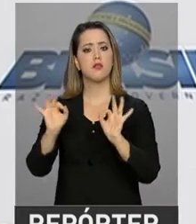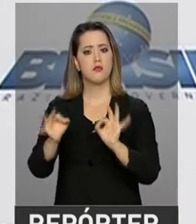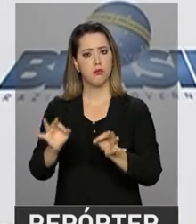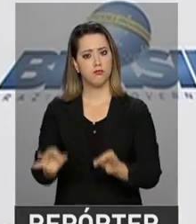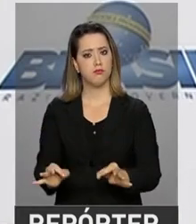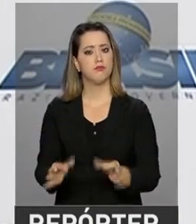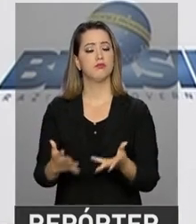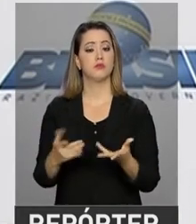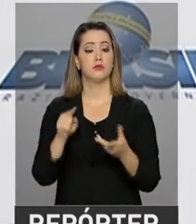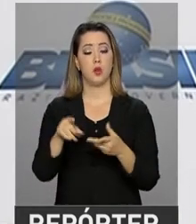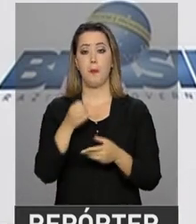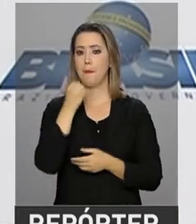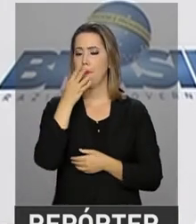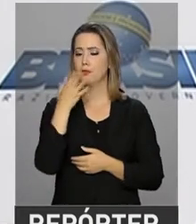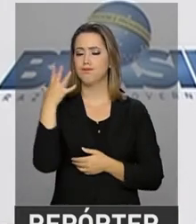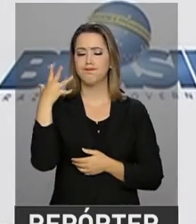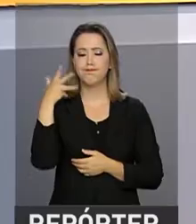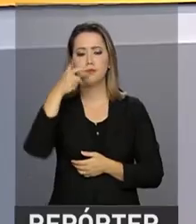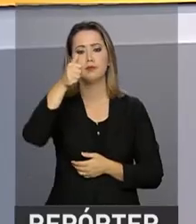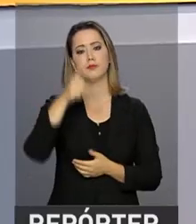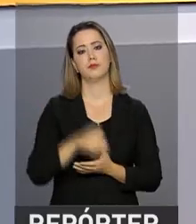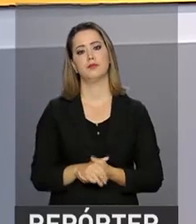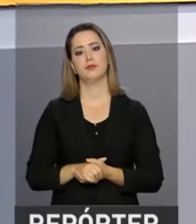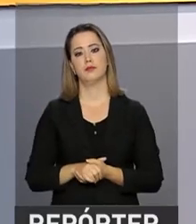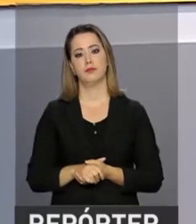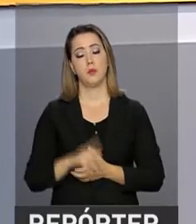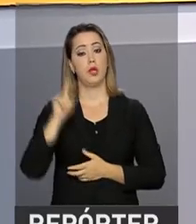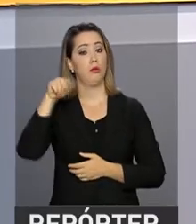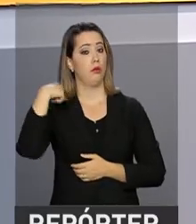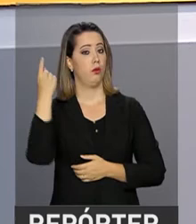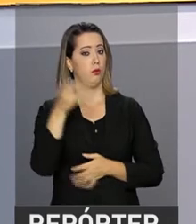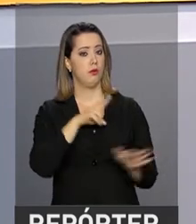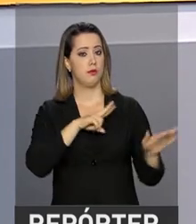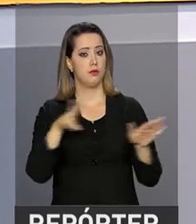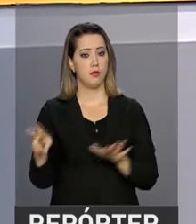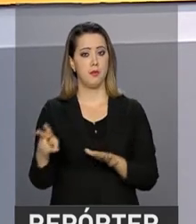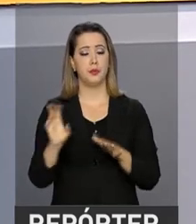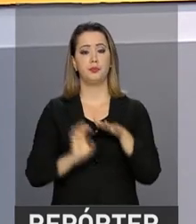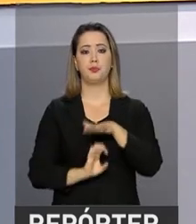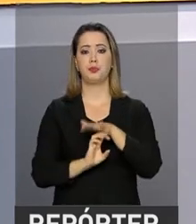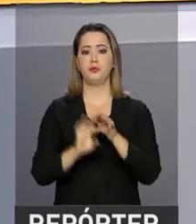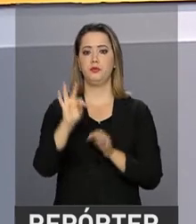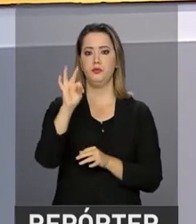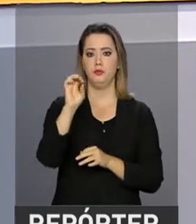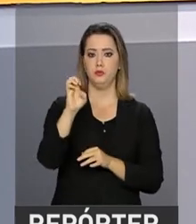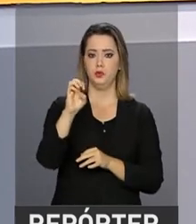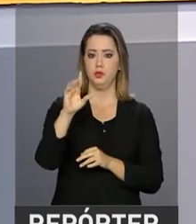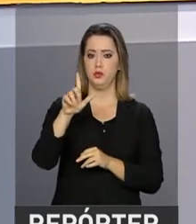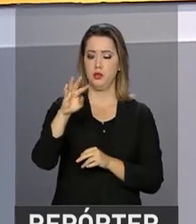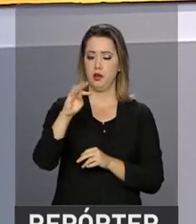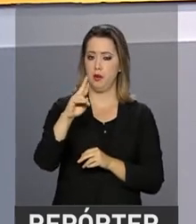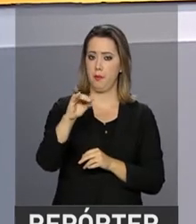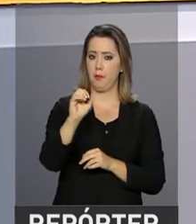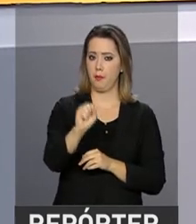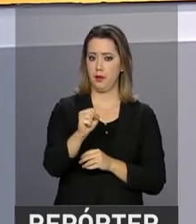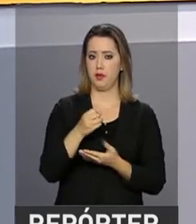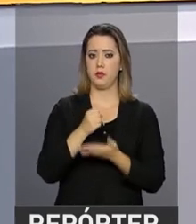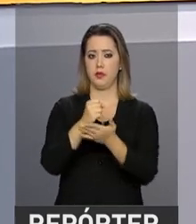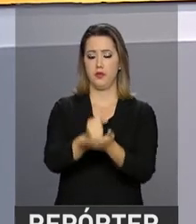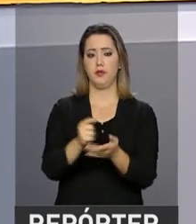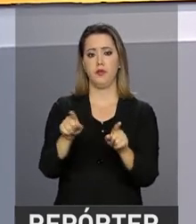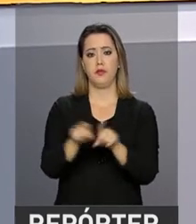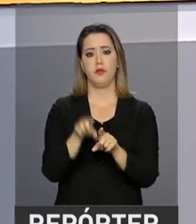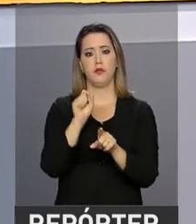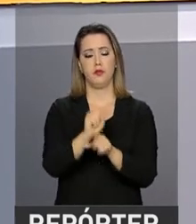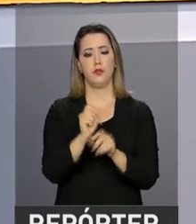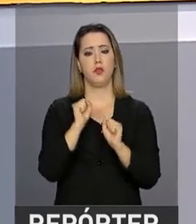Enfim, um benefício extraordinário. Na próxima semana, a Telebrás apresenta a oferta pública de cessão da